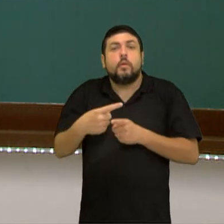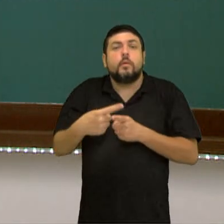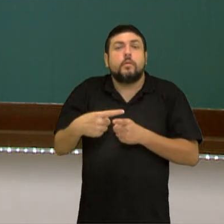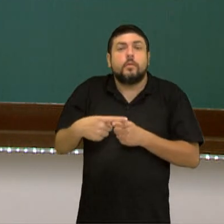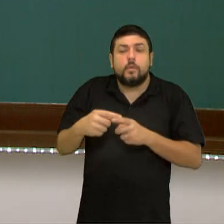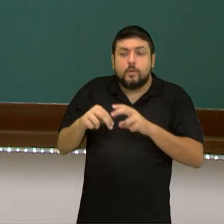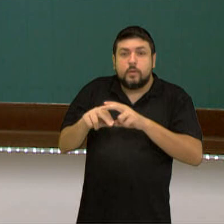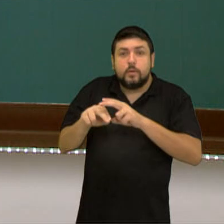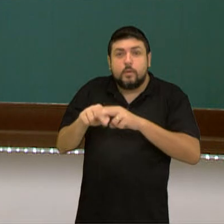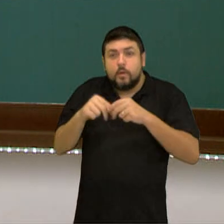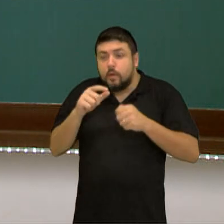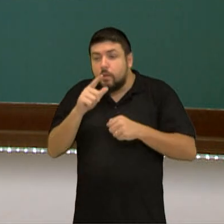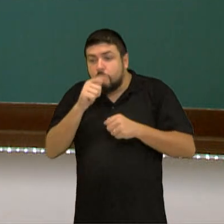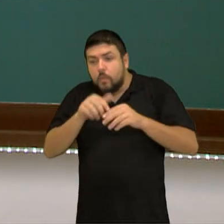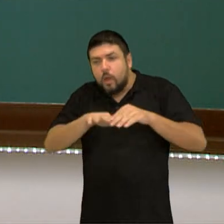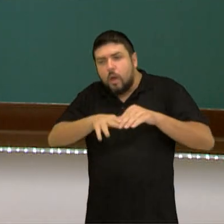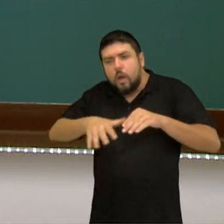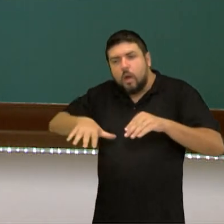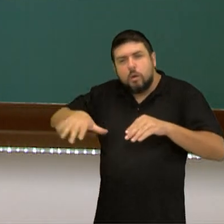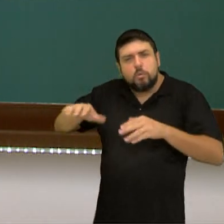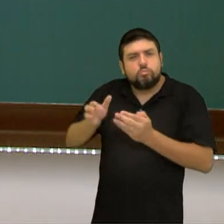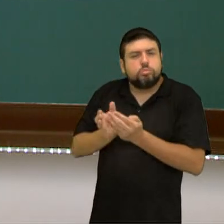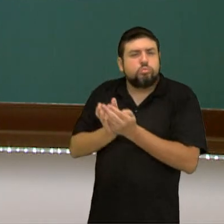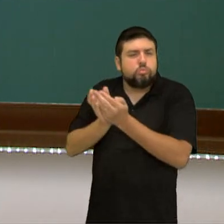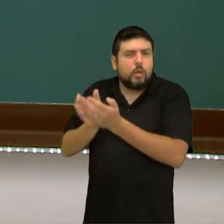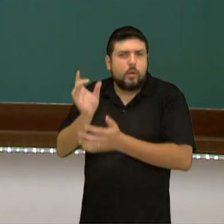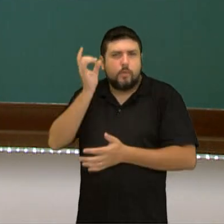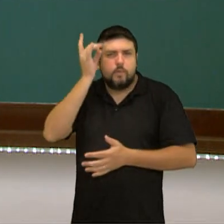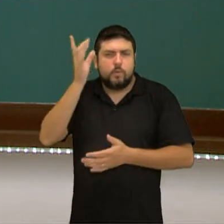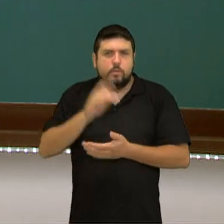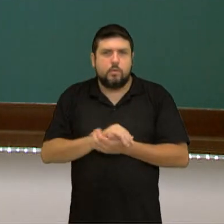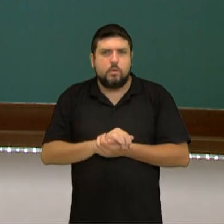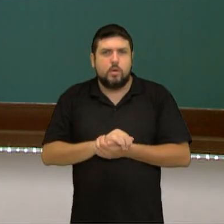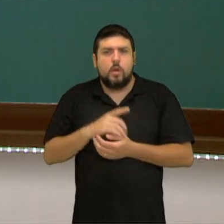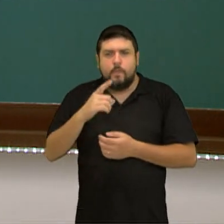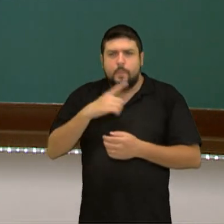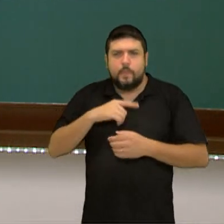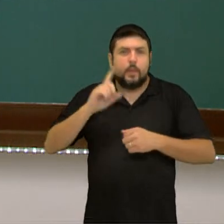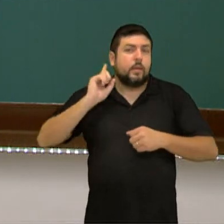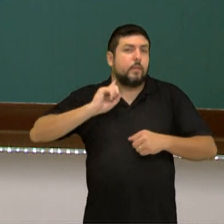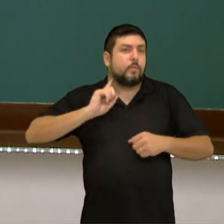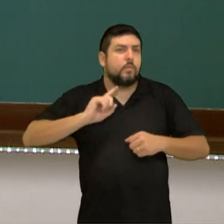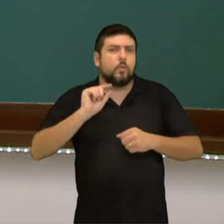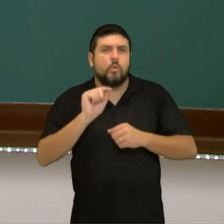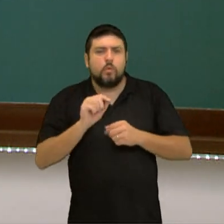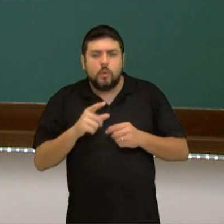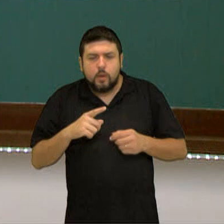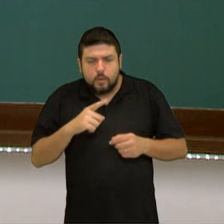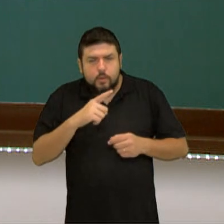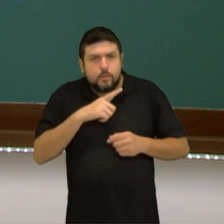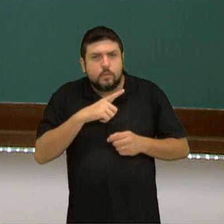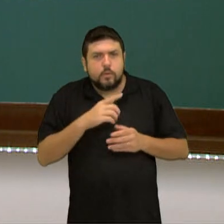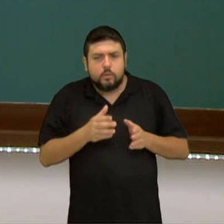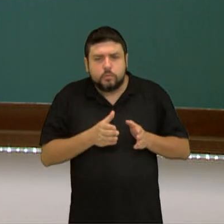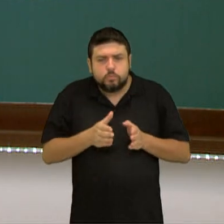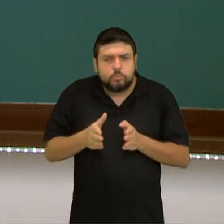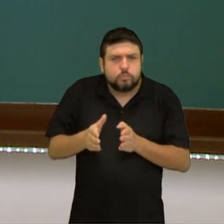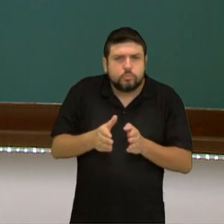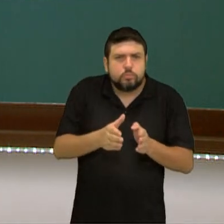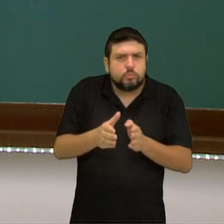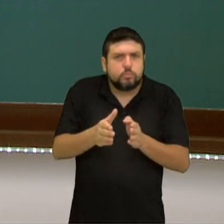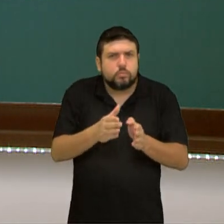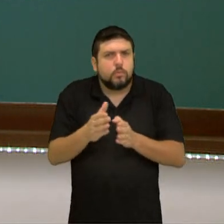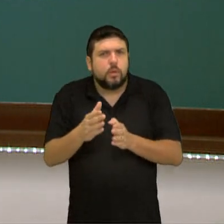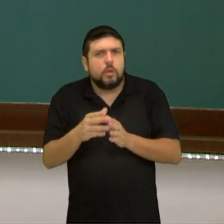Gerais fica internamente. Então ele tinha até a famosa Estrada Real, que você vinha, né, que rodava ali, descia por Petrópolis,